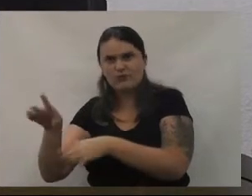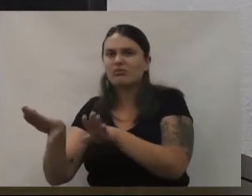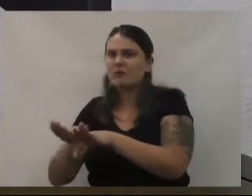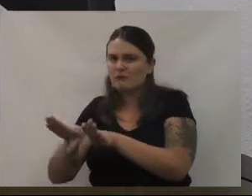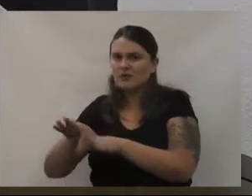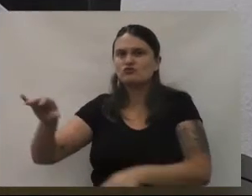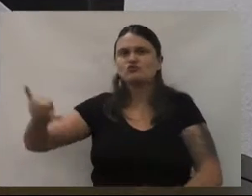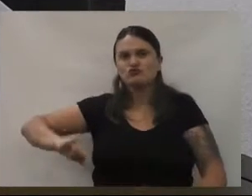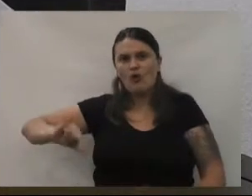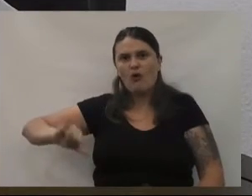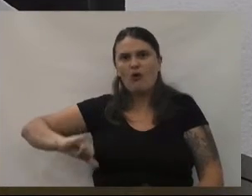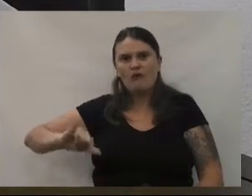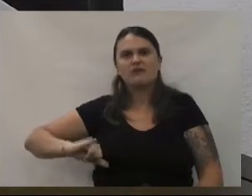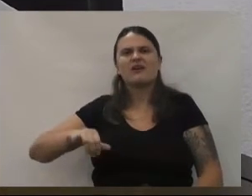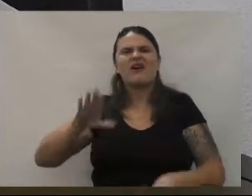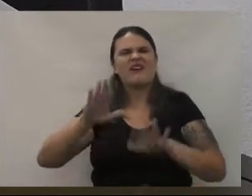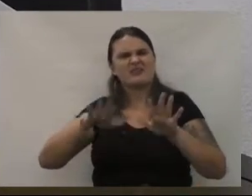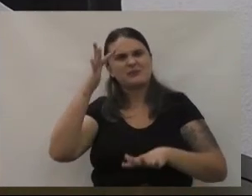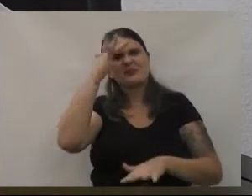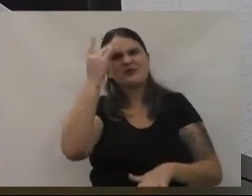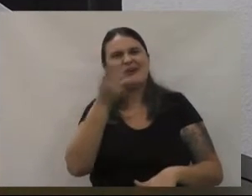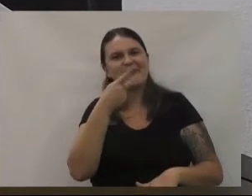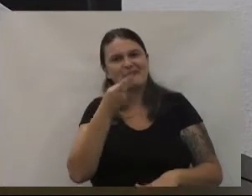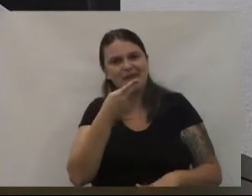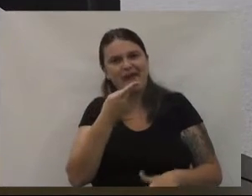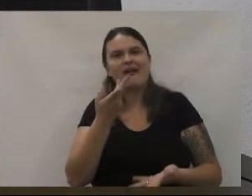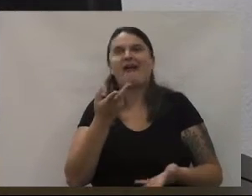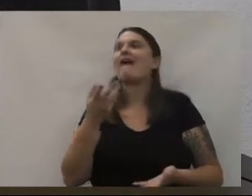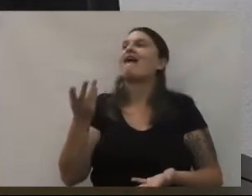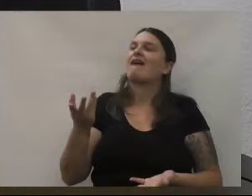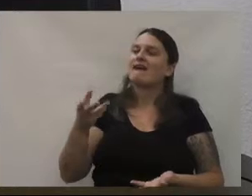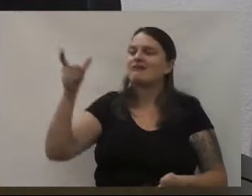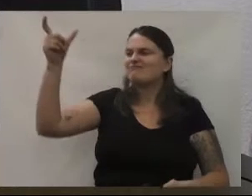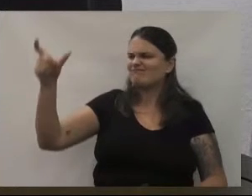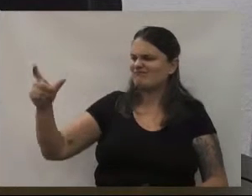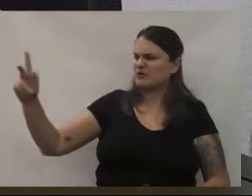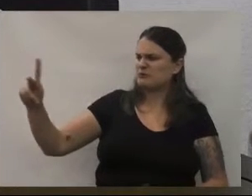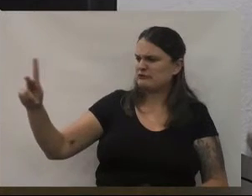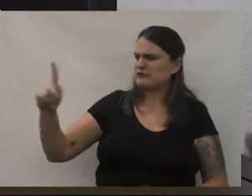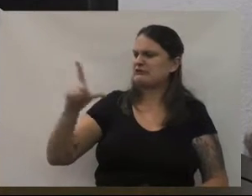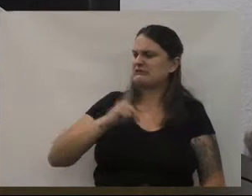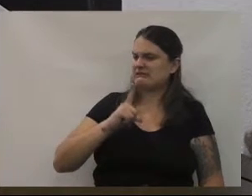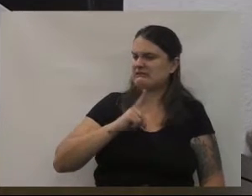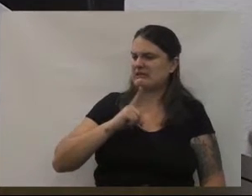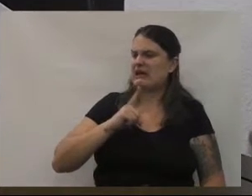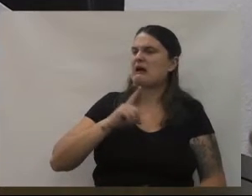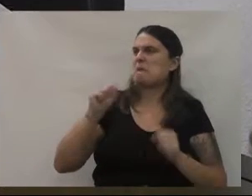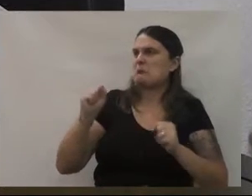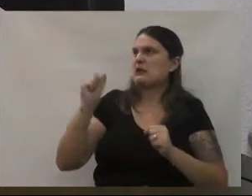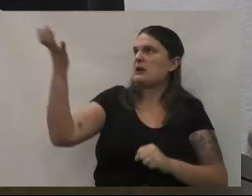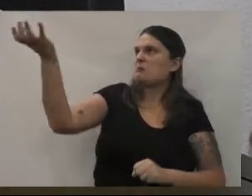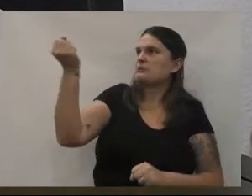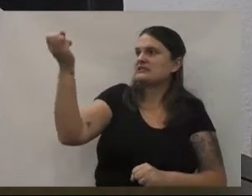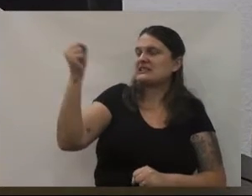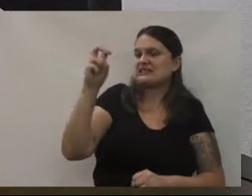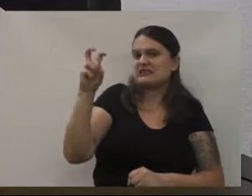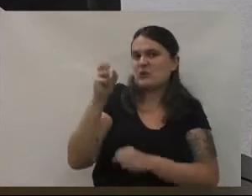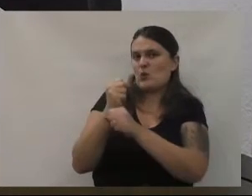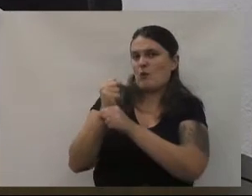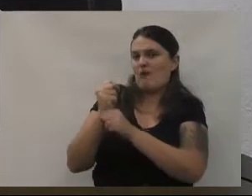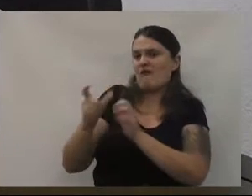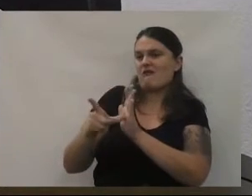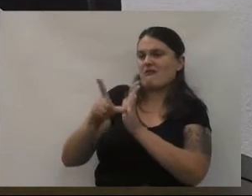mais sofrem. Daí vocês dizem assim, o professor tem o benefício de se aposentar 5 anos mais